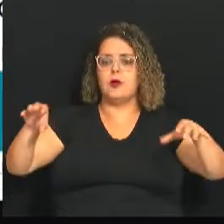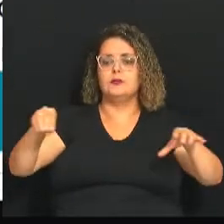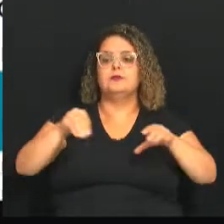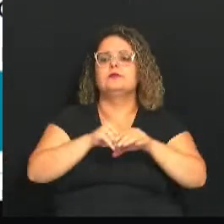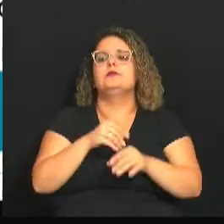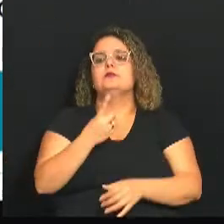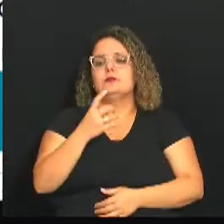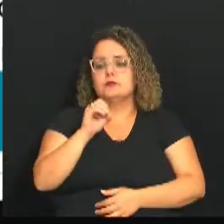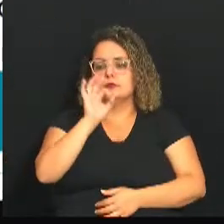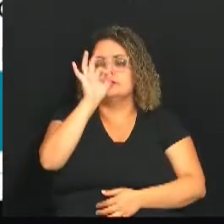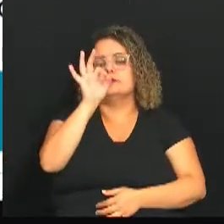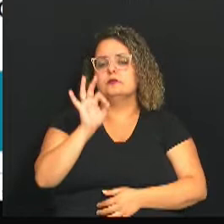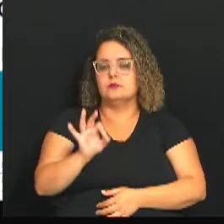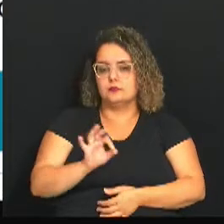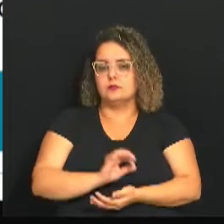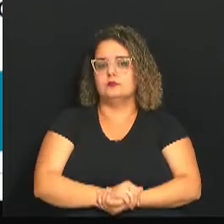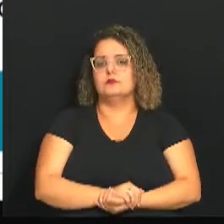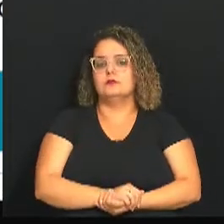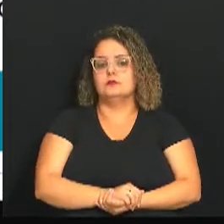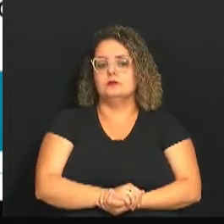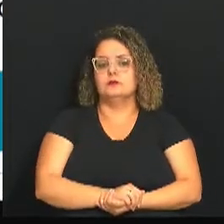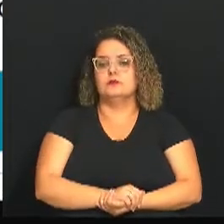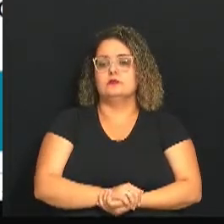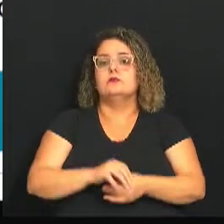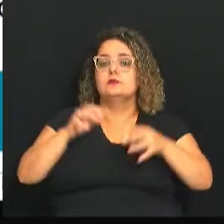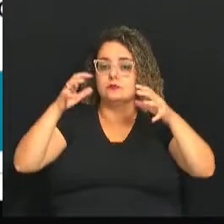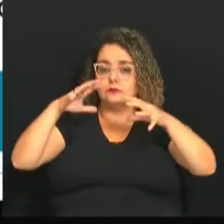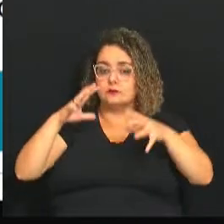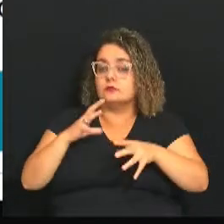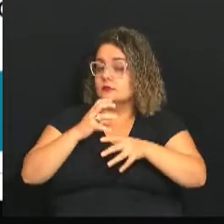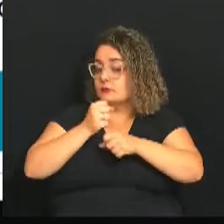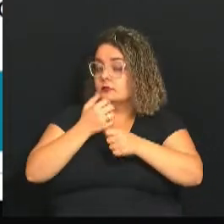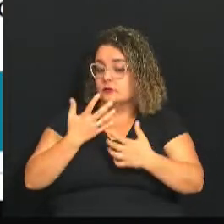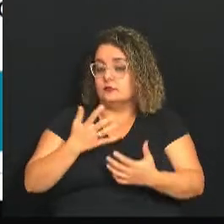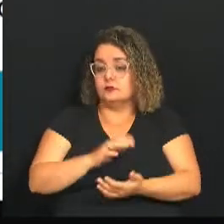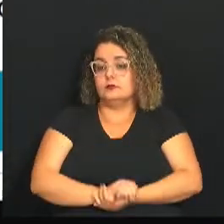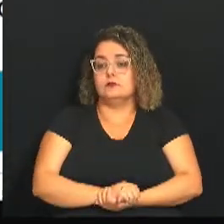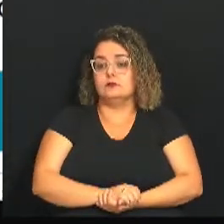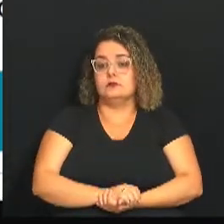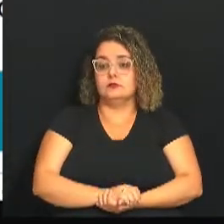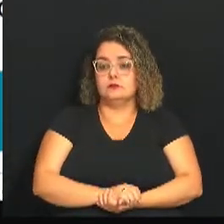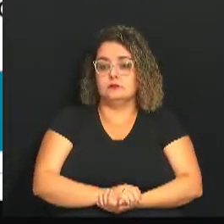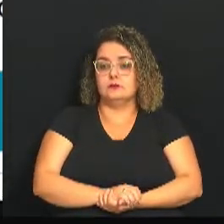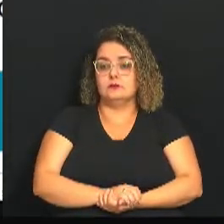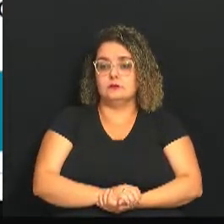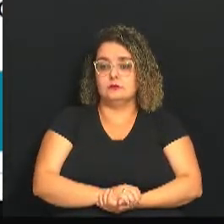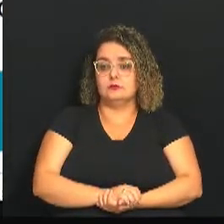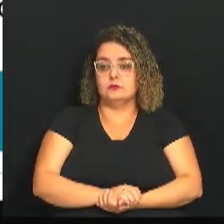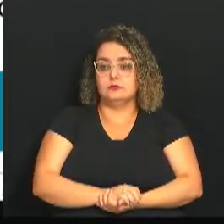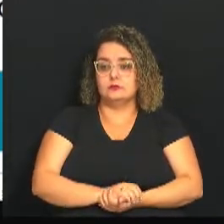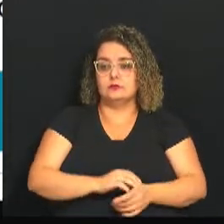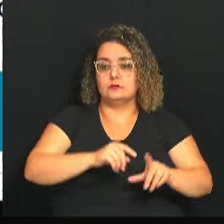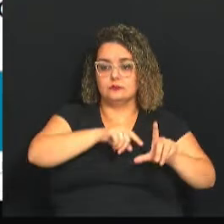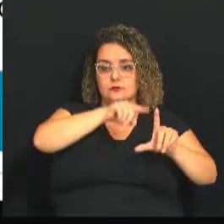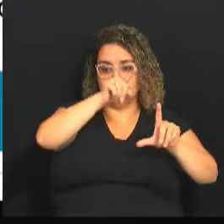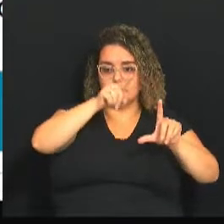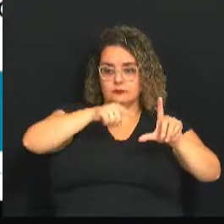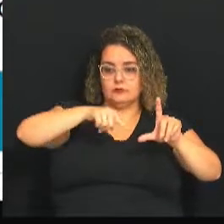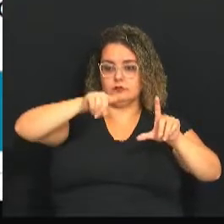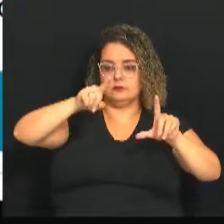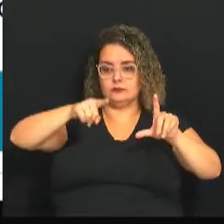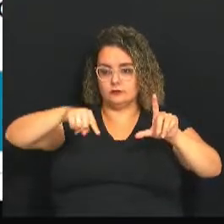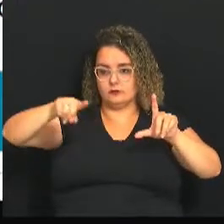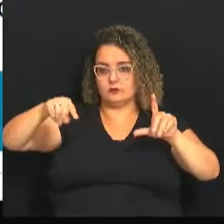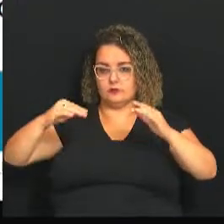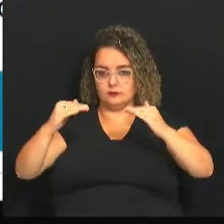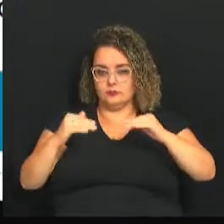10% de chuvas mais volumosas. Para esses dois limiares mais baixos, eles têm